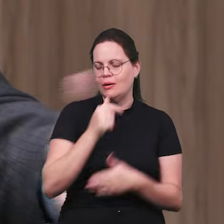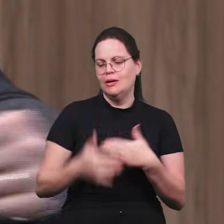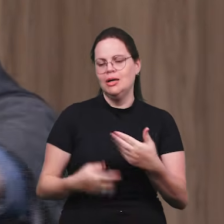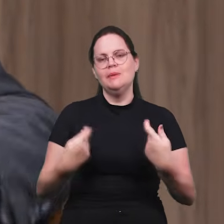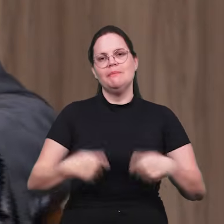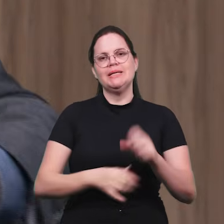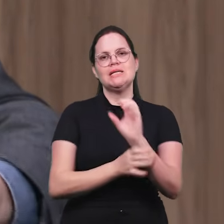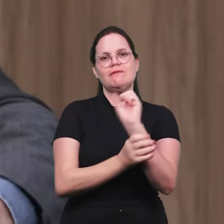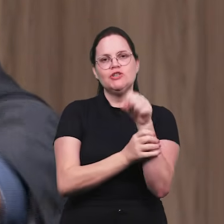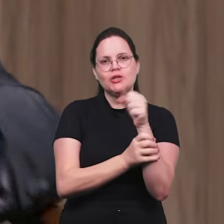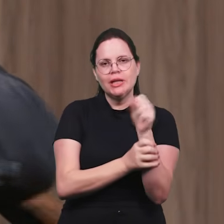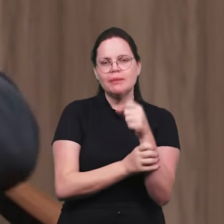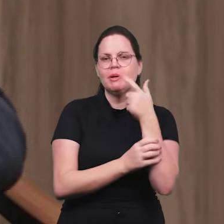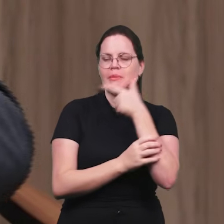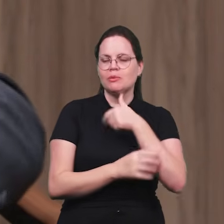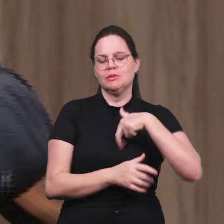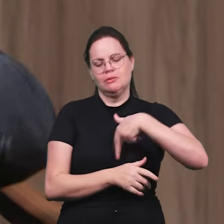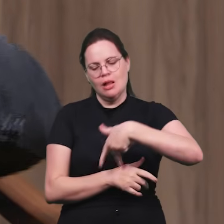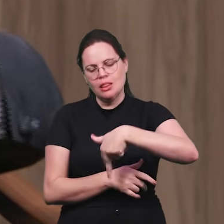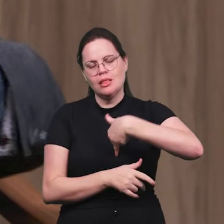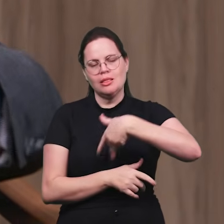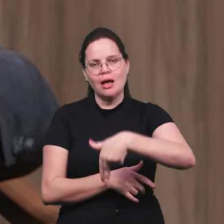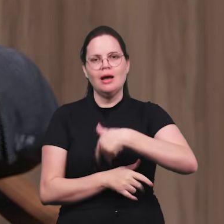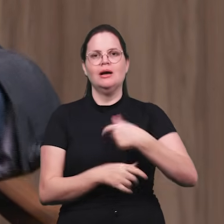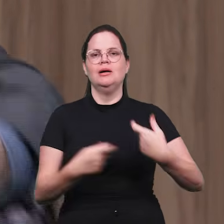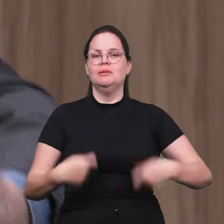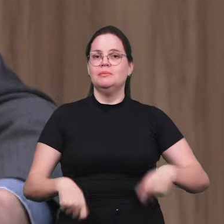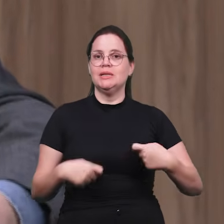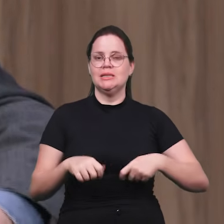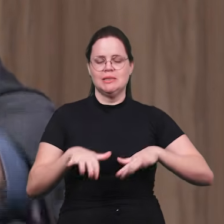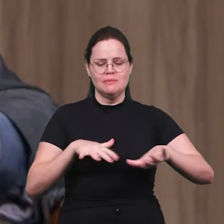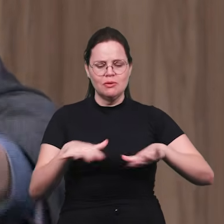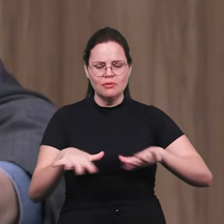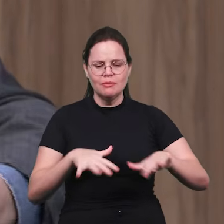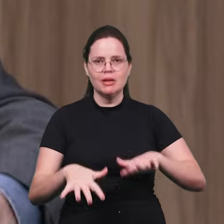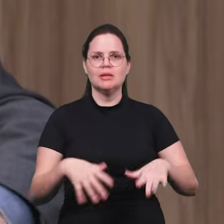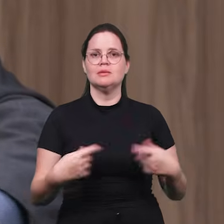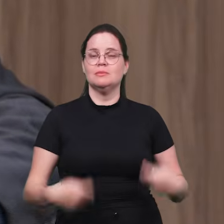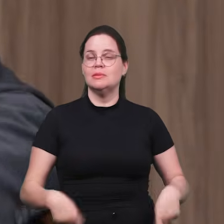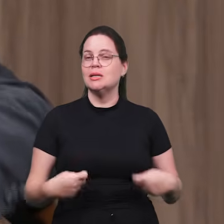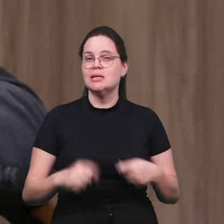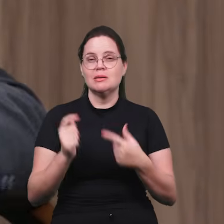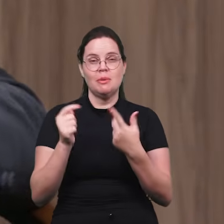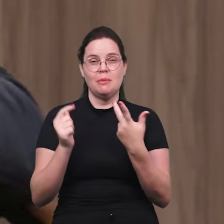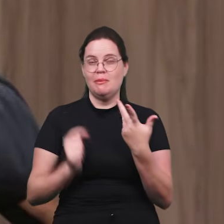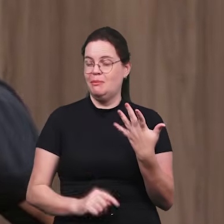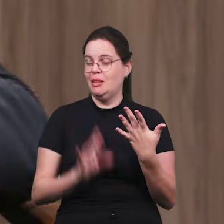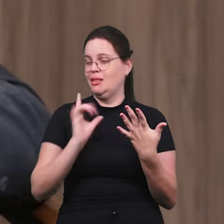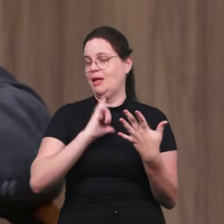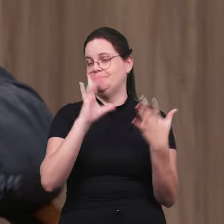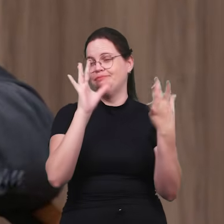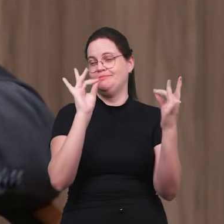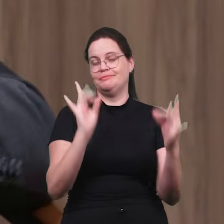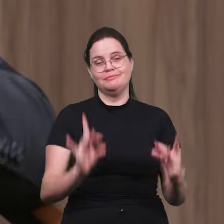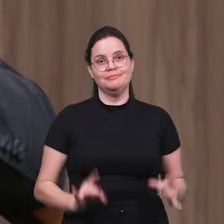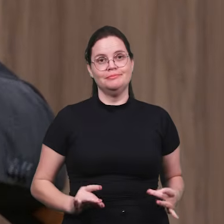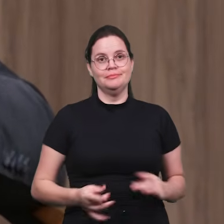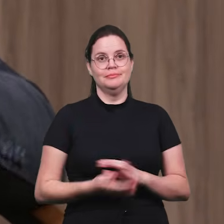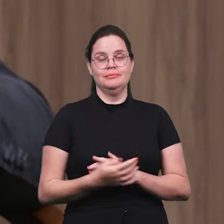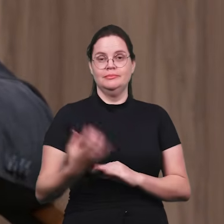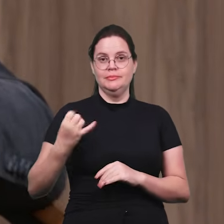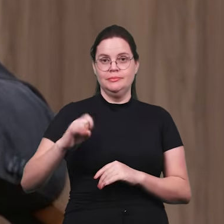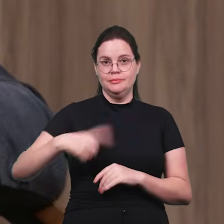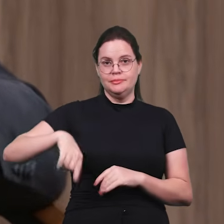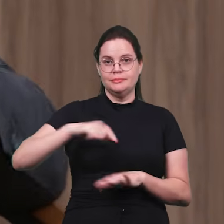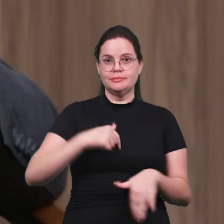de fisioterapia para conseguir Reabilitar. voltar a movimentação dos membros com a reabilitação. Então tem uma série de coisas. Se